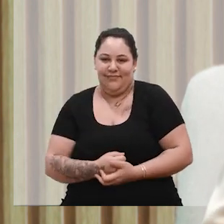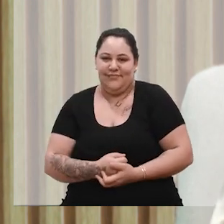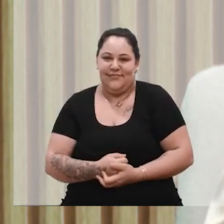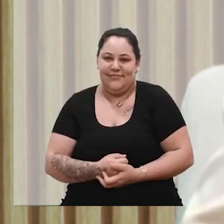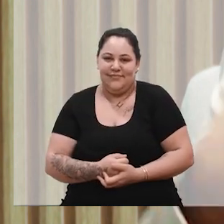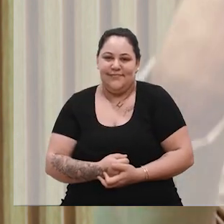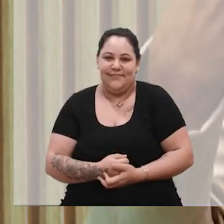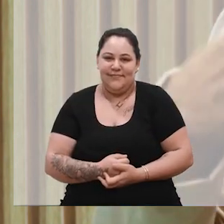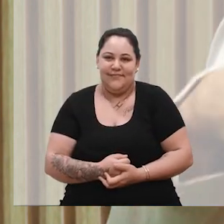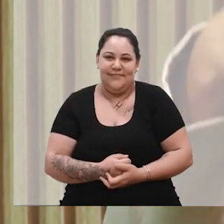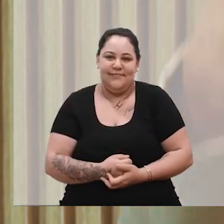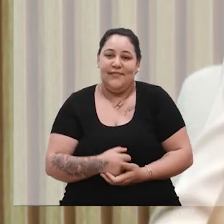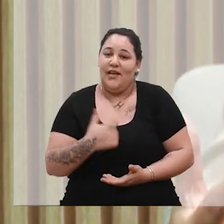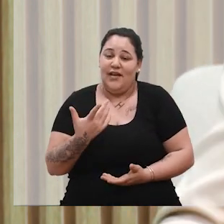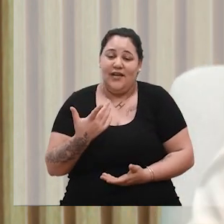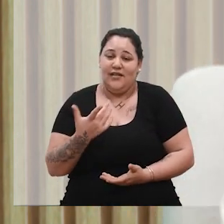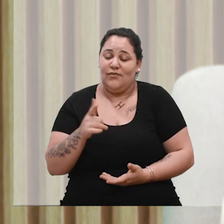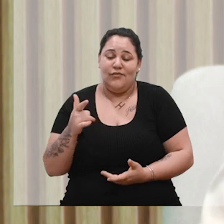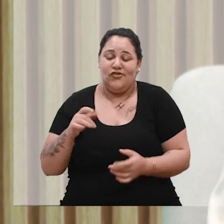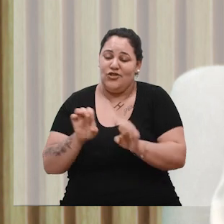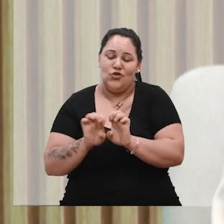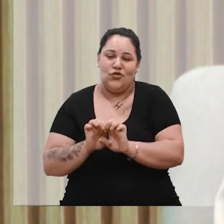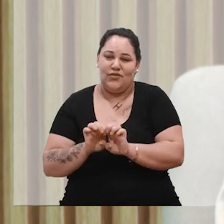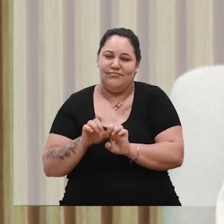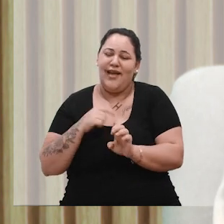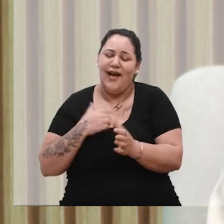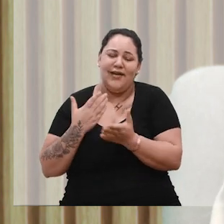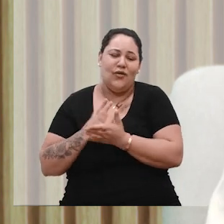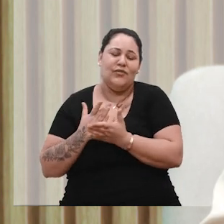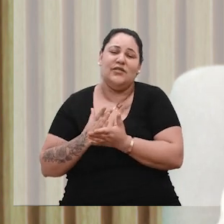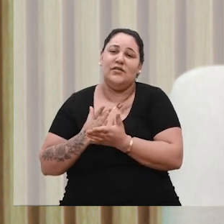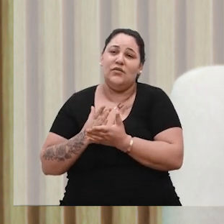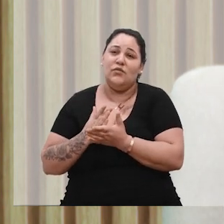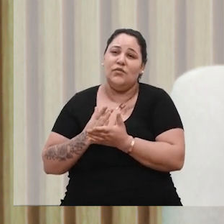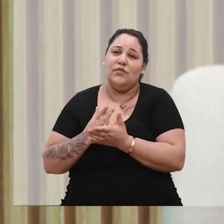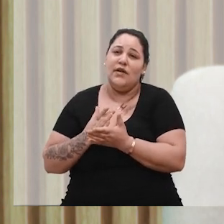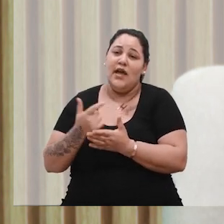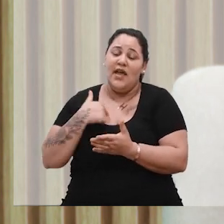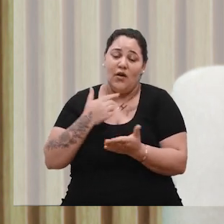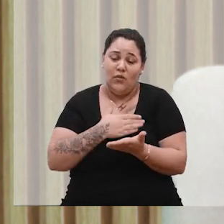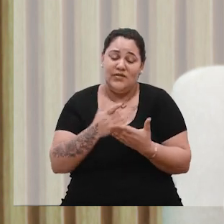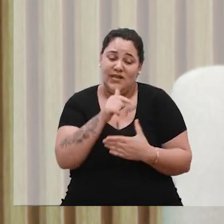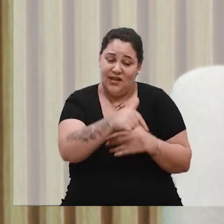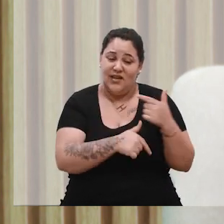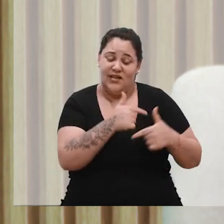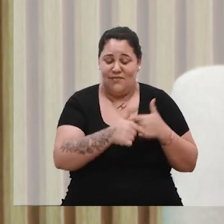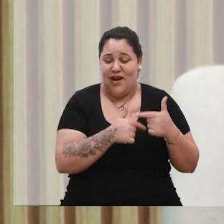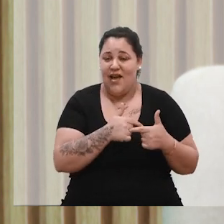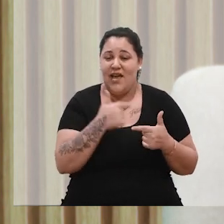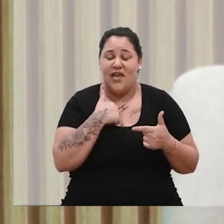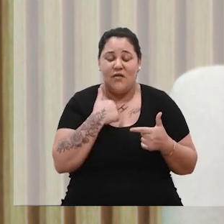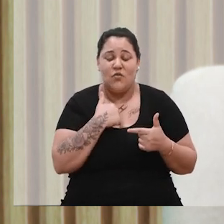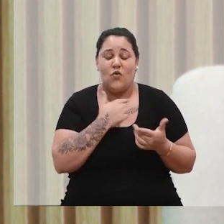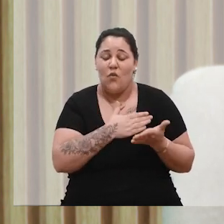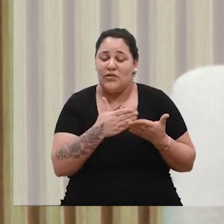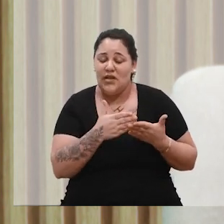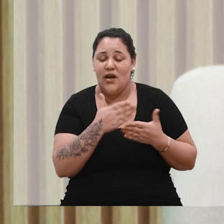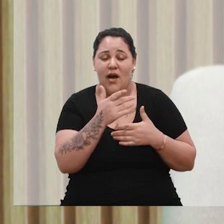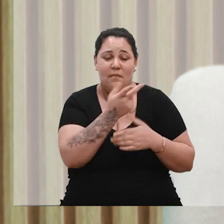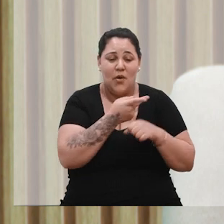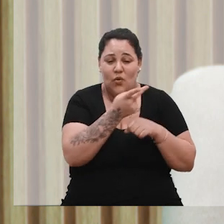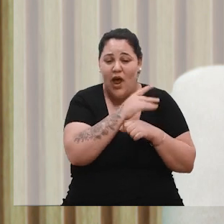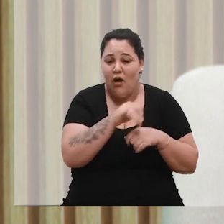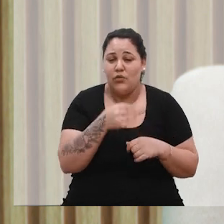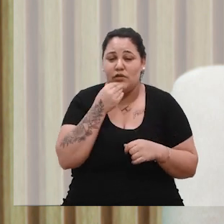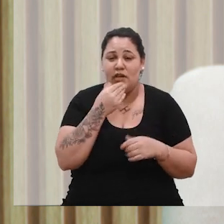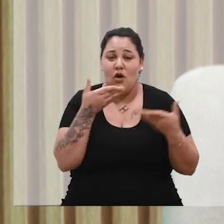aí isso ia incomodando. Então, logo que a gente assumiu aqui, a gente já começou a buscar essas possibilidades, né? Quais seriam as possibilidades? Hoje, aqui na